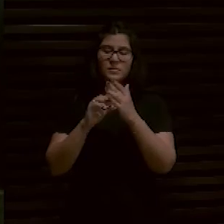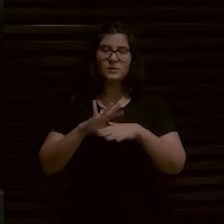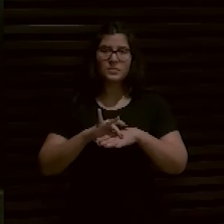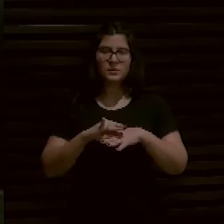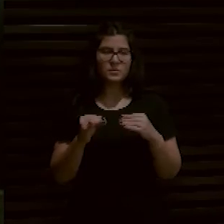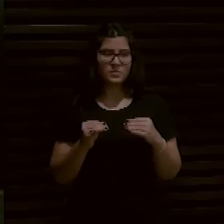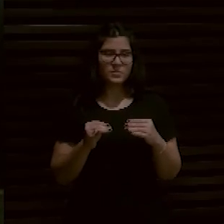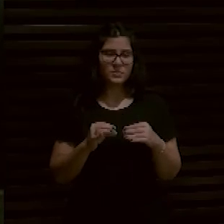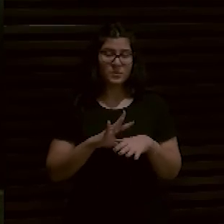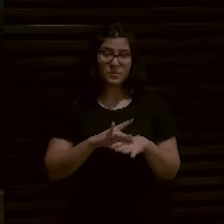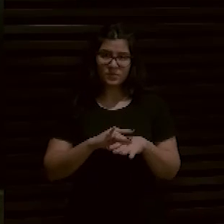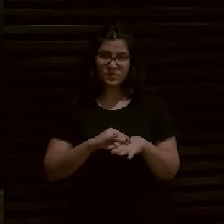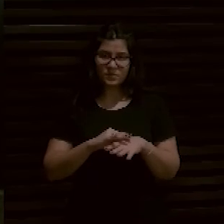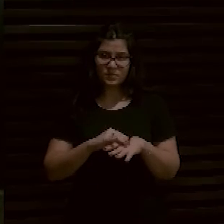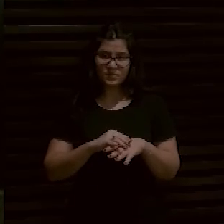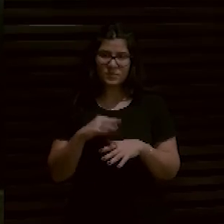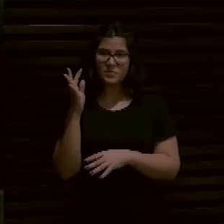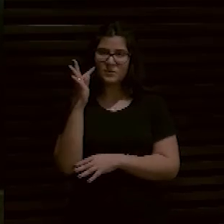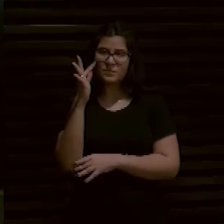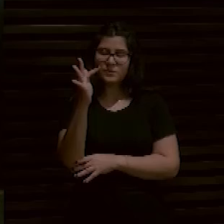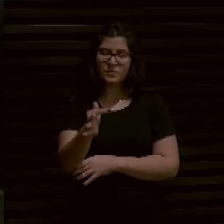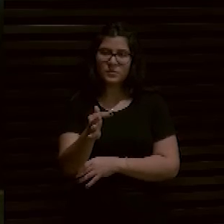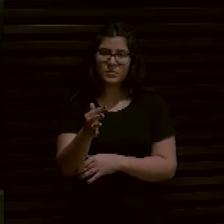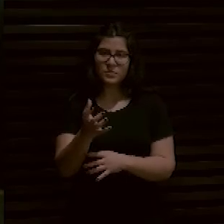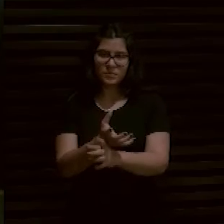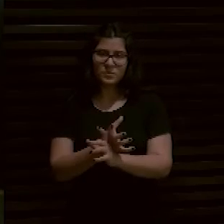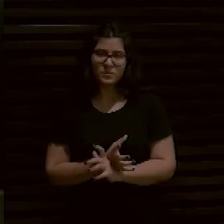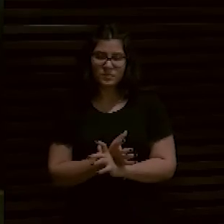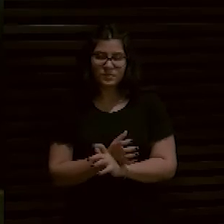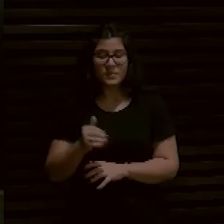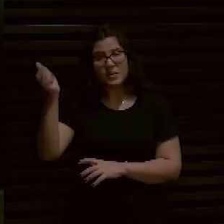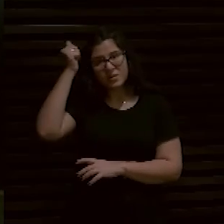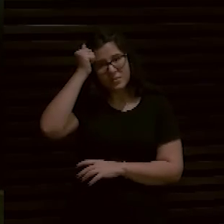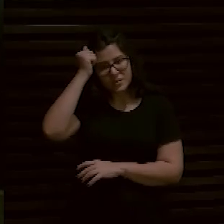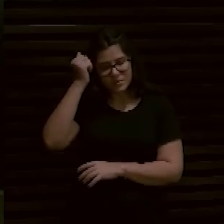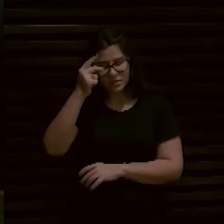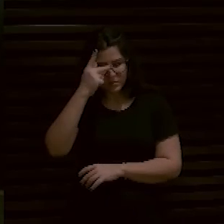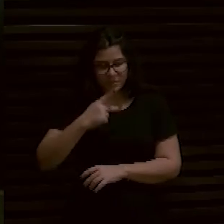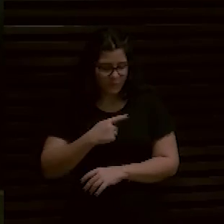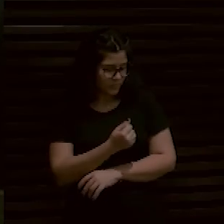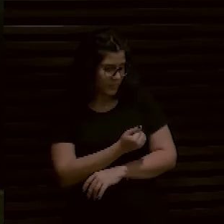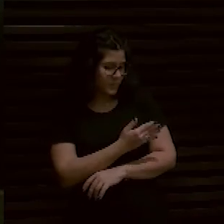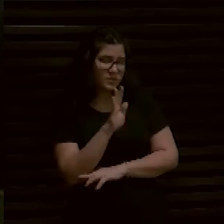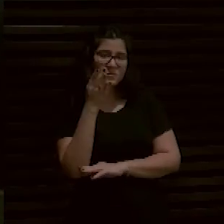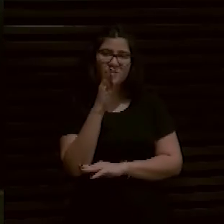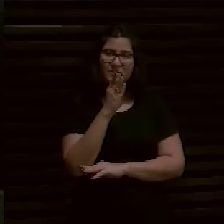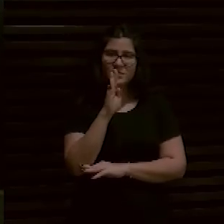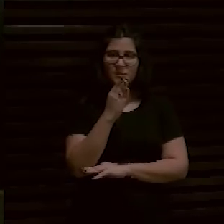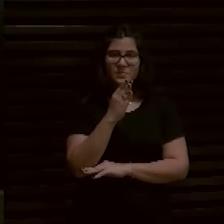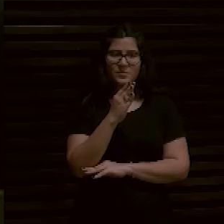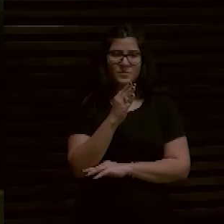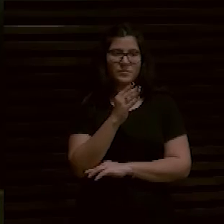sequidão. A todo aquele que foge, arrepende-se de si e do seu coração enganoso, para